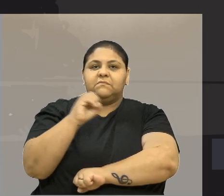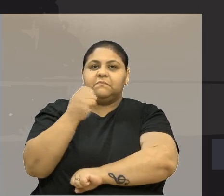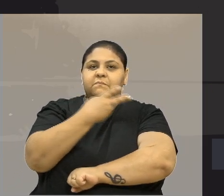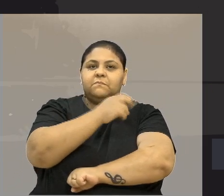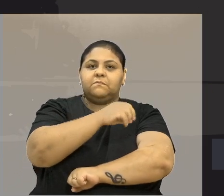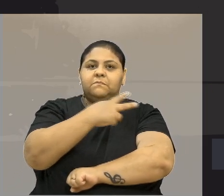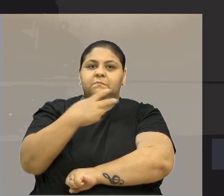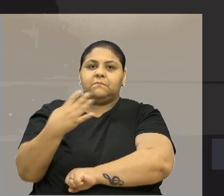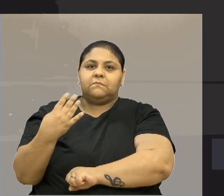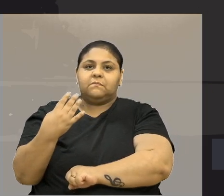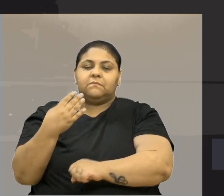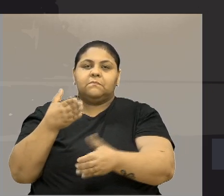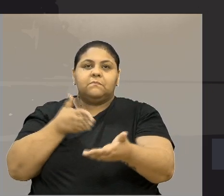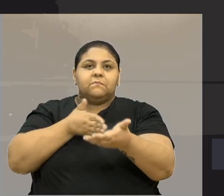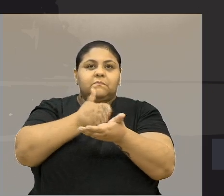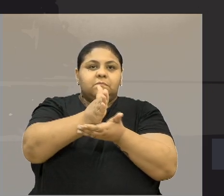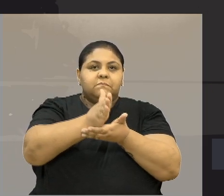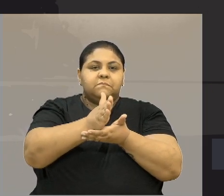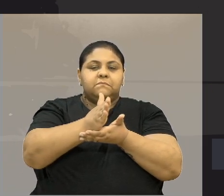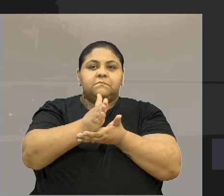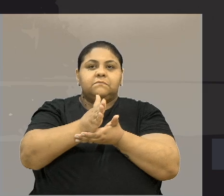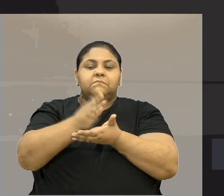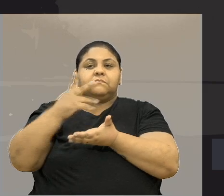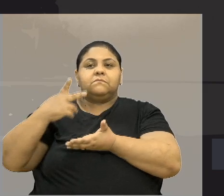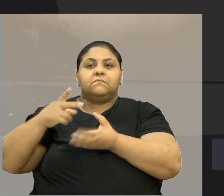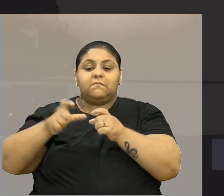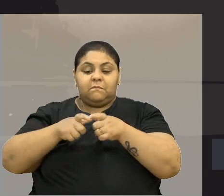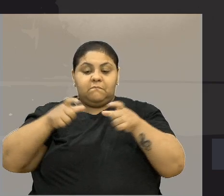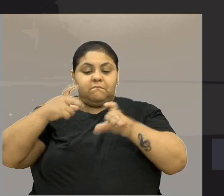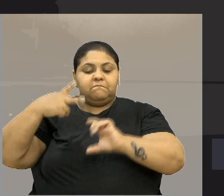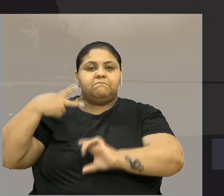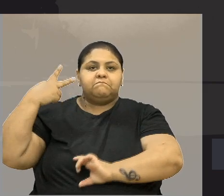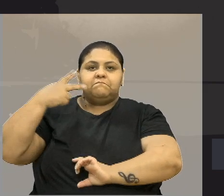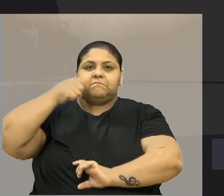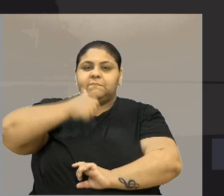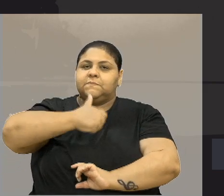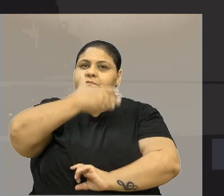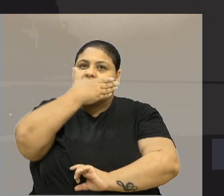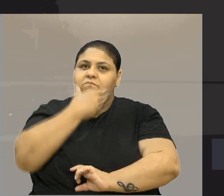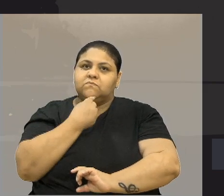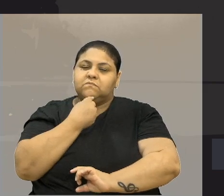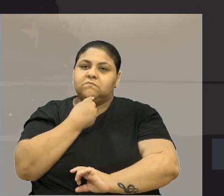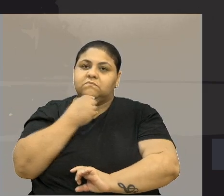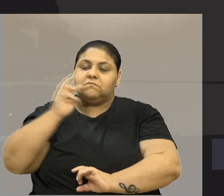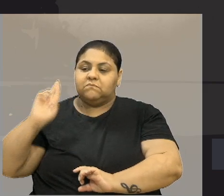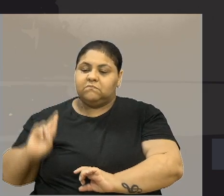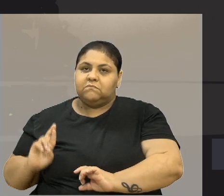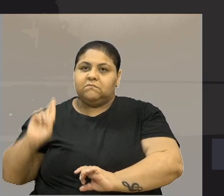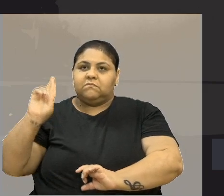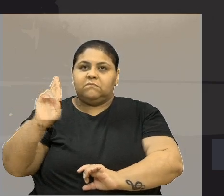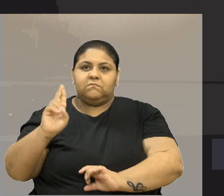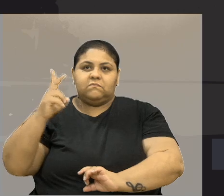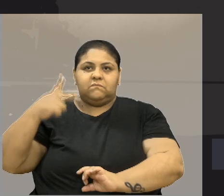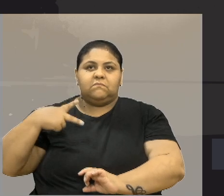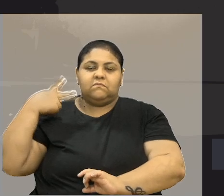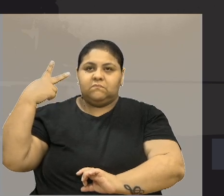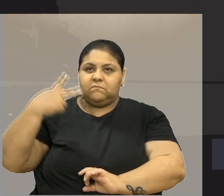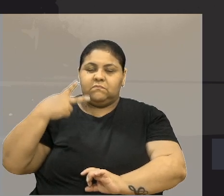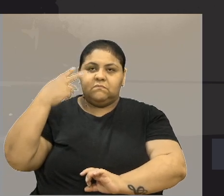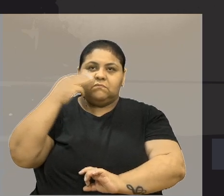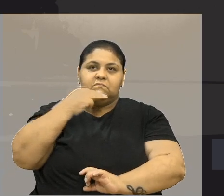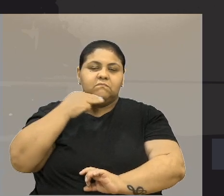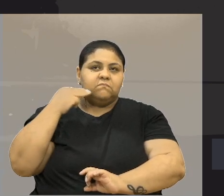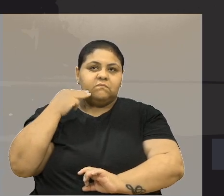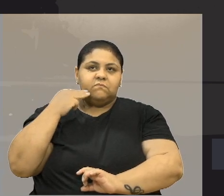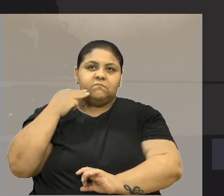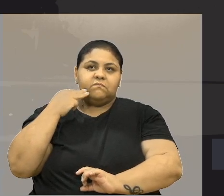SB1/2023 foi aprovado por unanimidade das vereadoras e vereadores. Em representação, vereadora Marisol